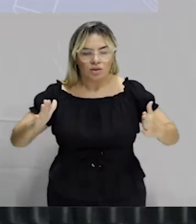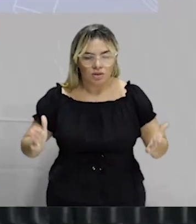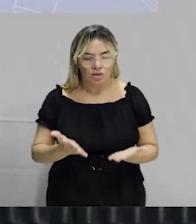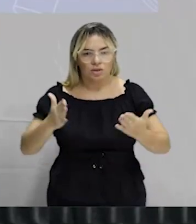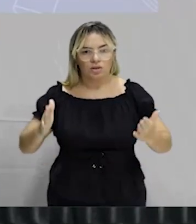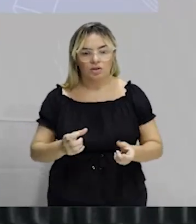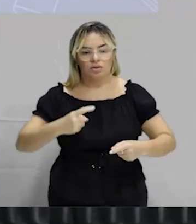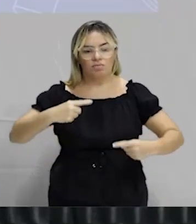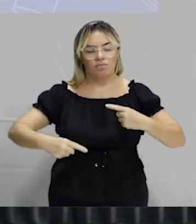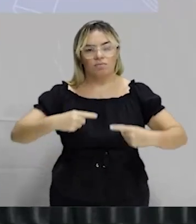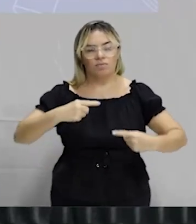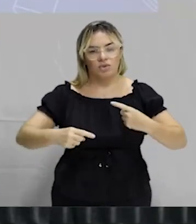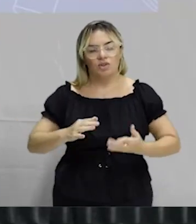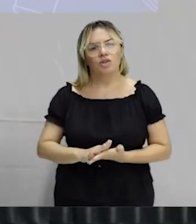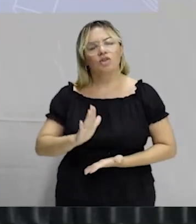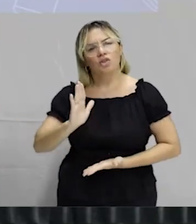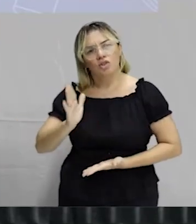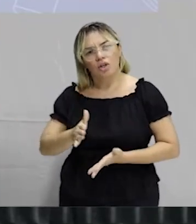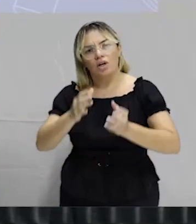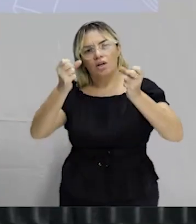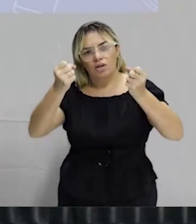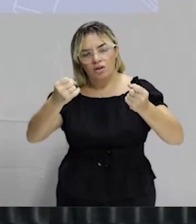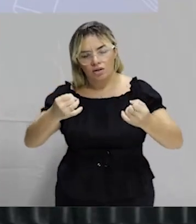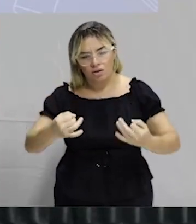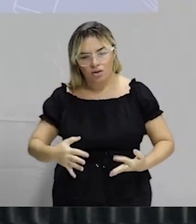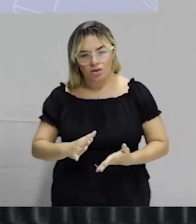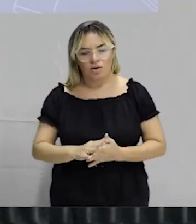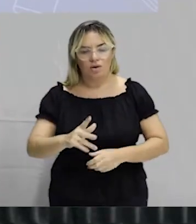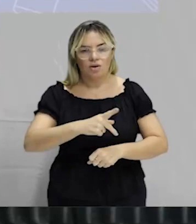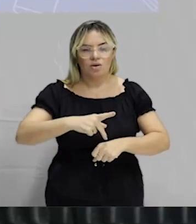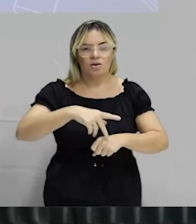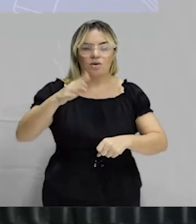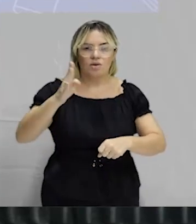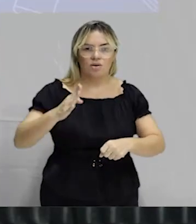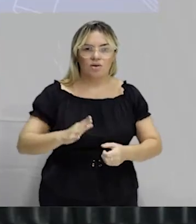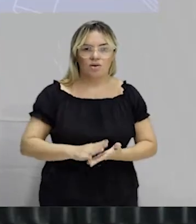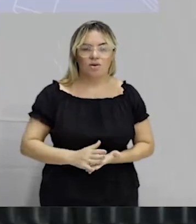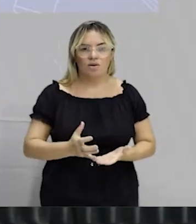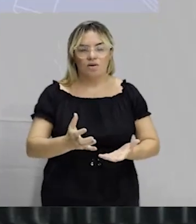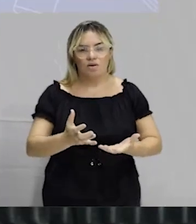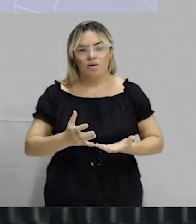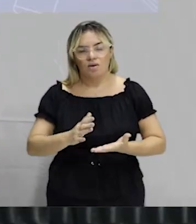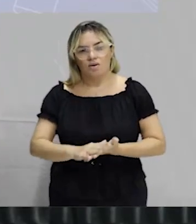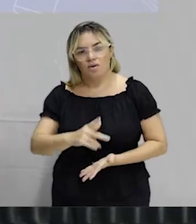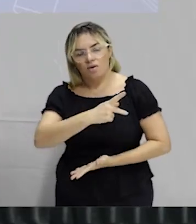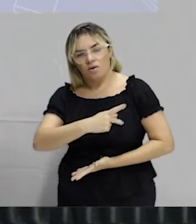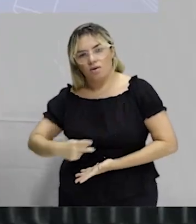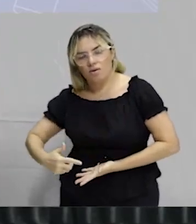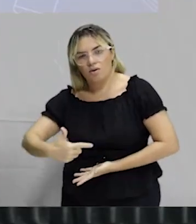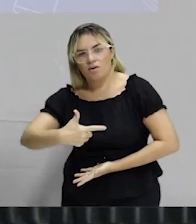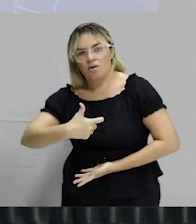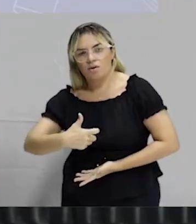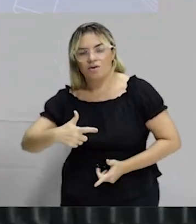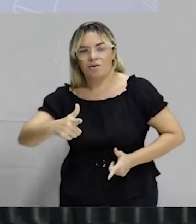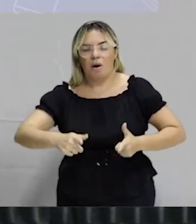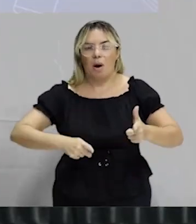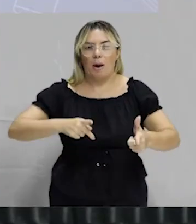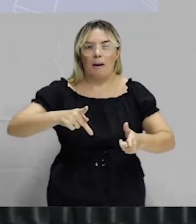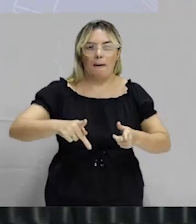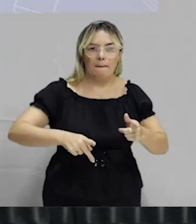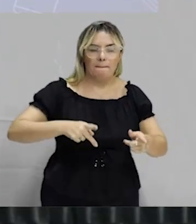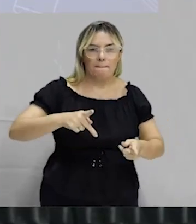Ele vai assumir, o Estado brasileiro, o Estado da era Vargas, do populismo de